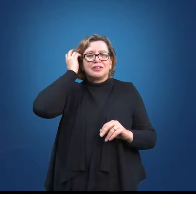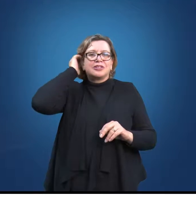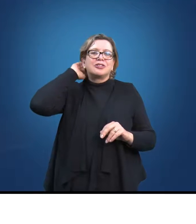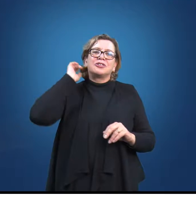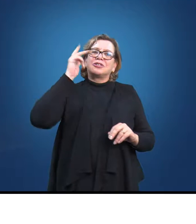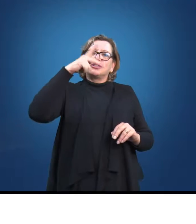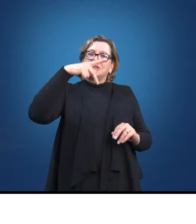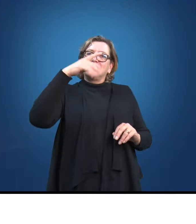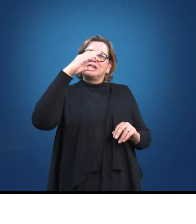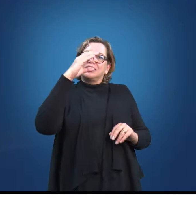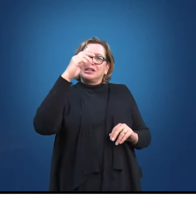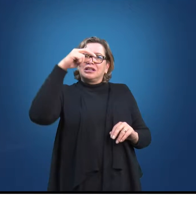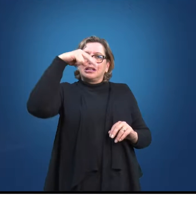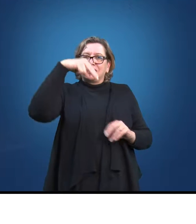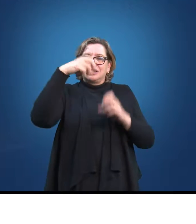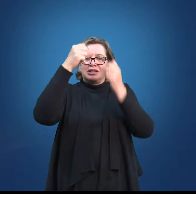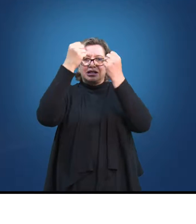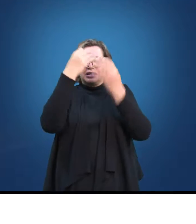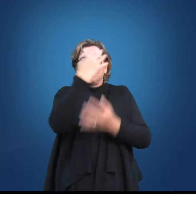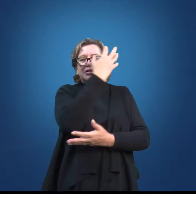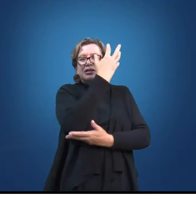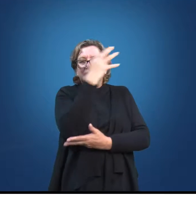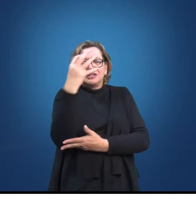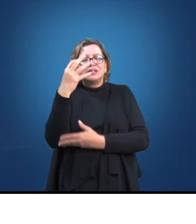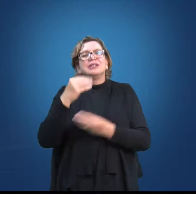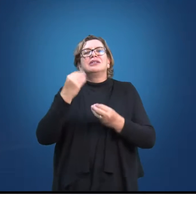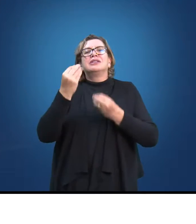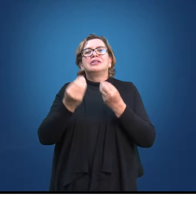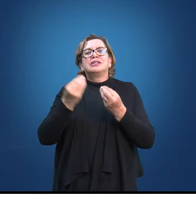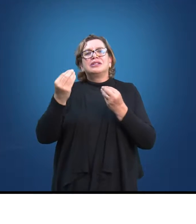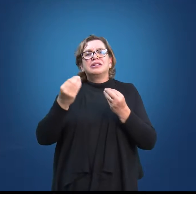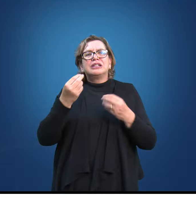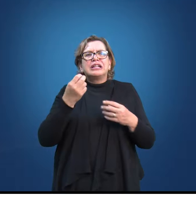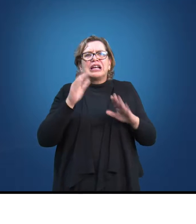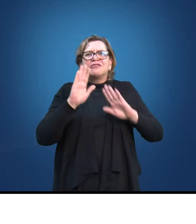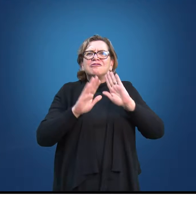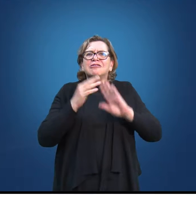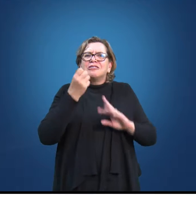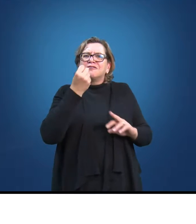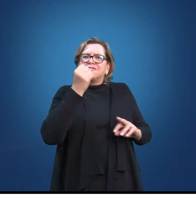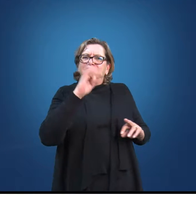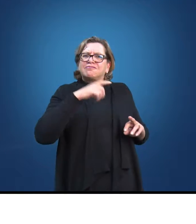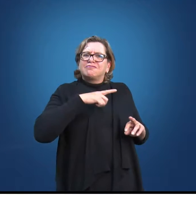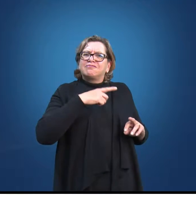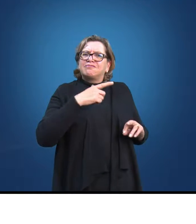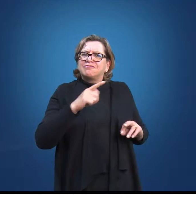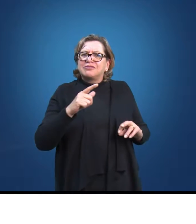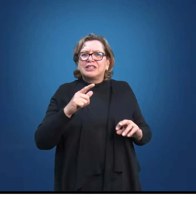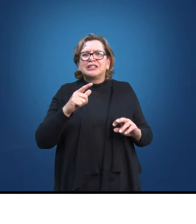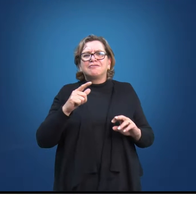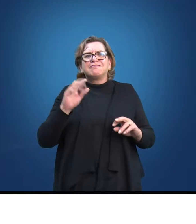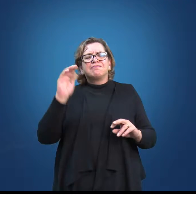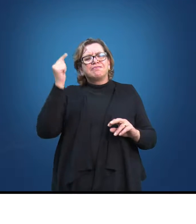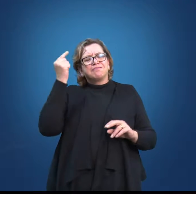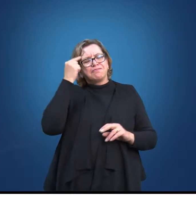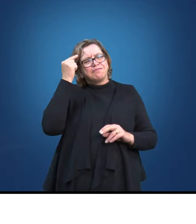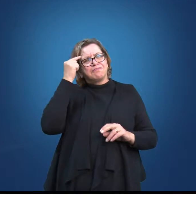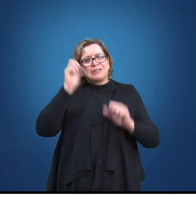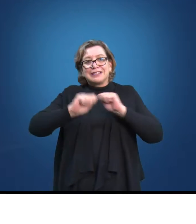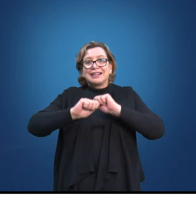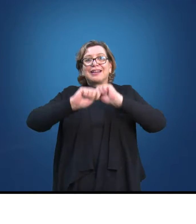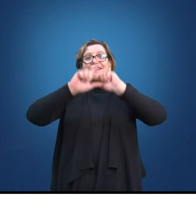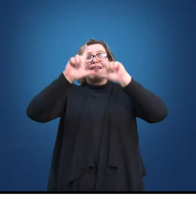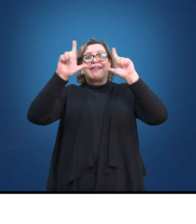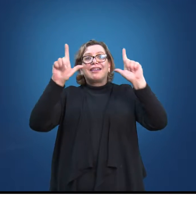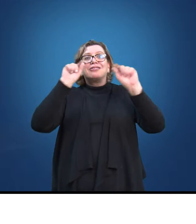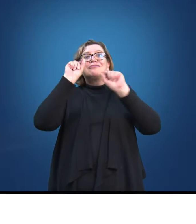PCNs que a gente fala a questão do meio ambiente, muitas vezes, se a gente não tem uma concepção, o professor não tem uma concepção clara do